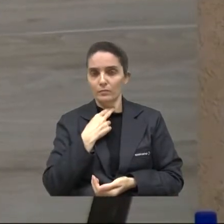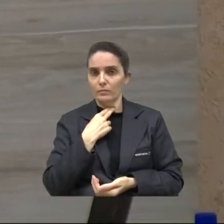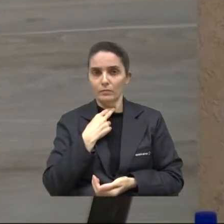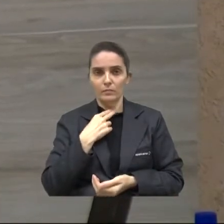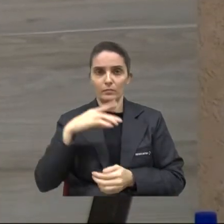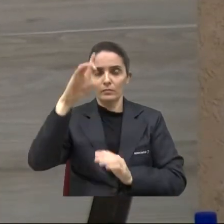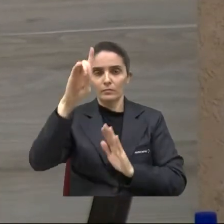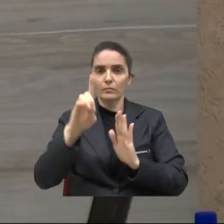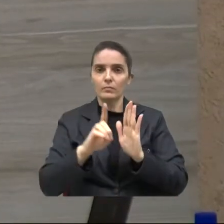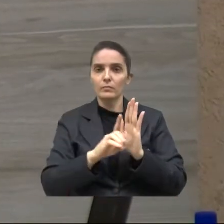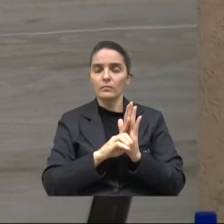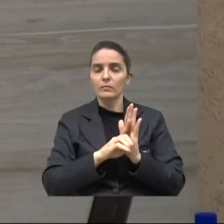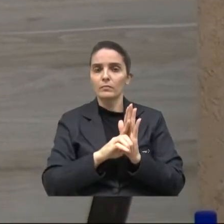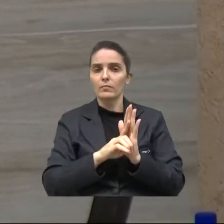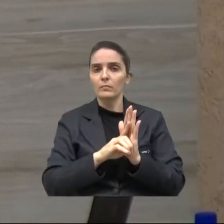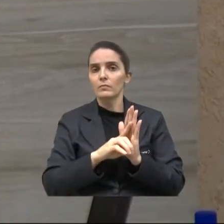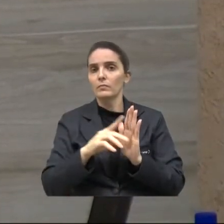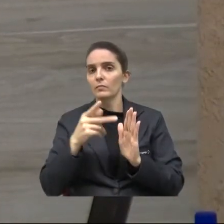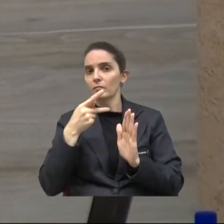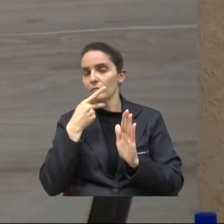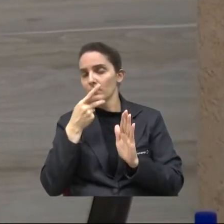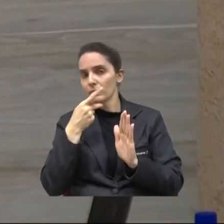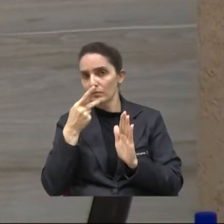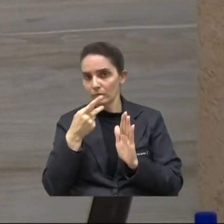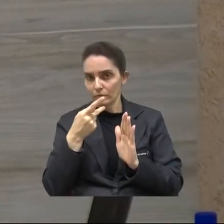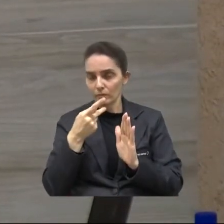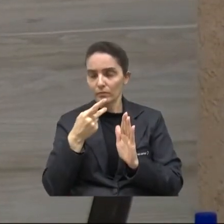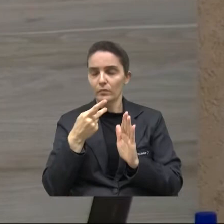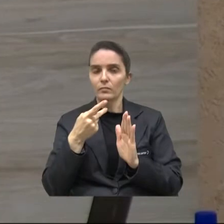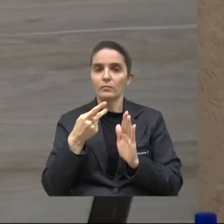essa colocação de